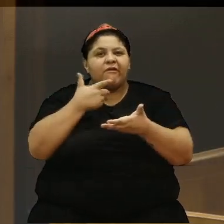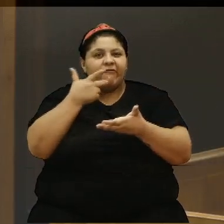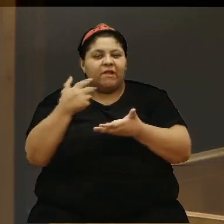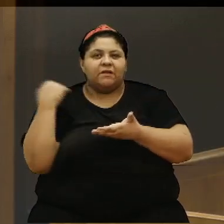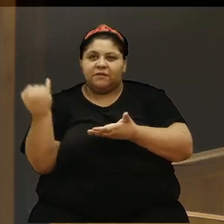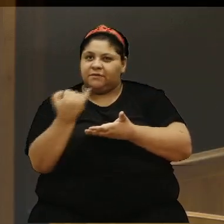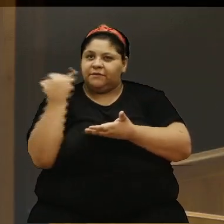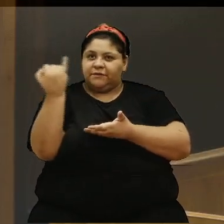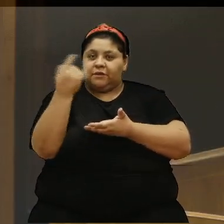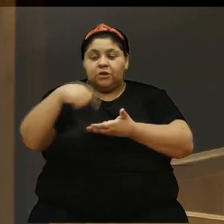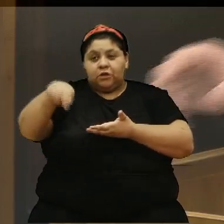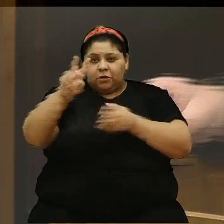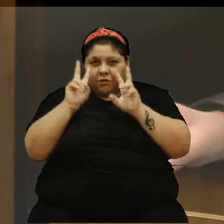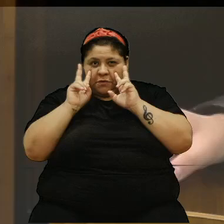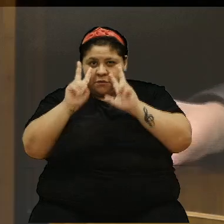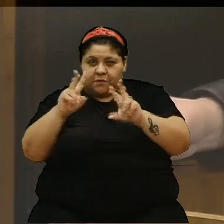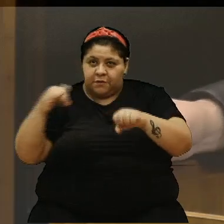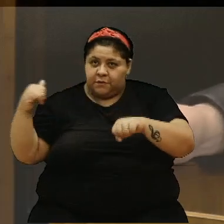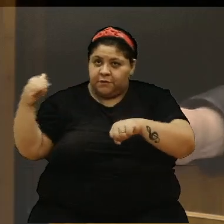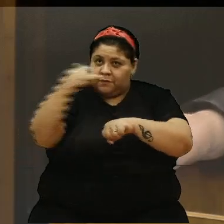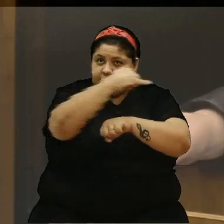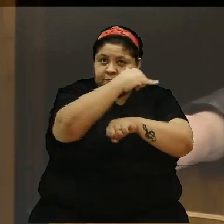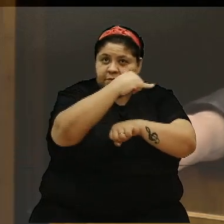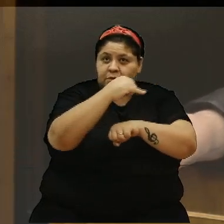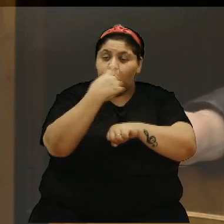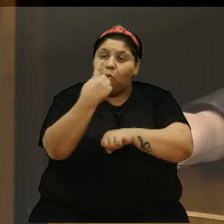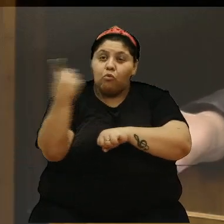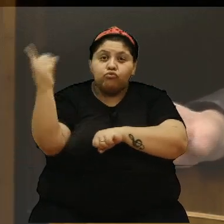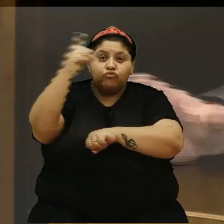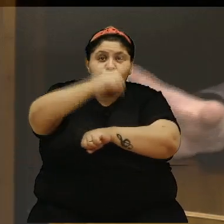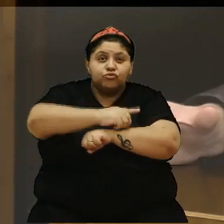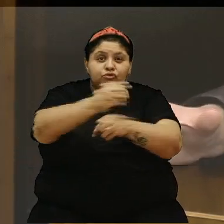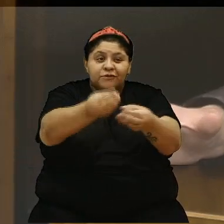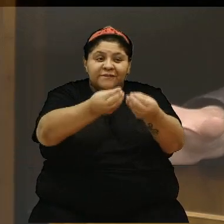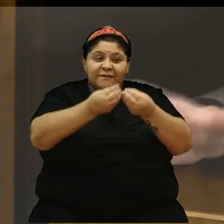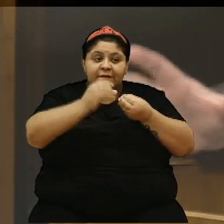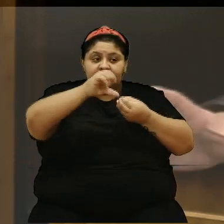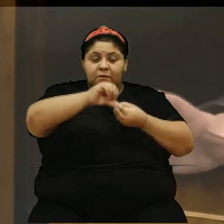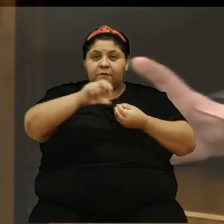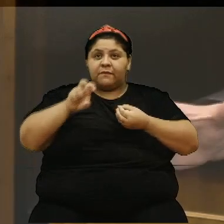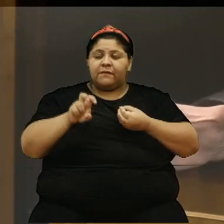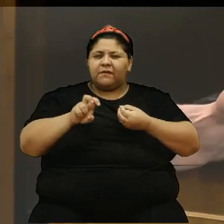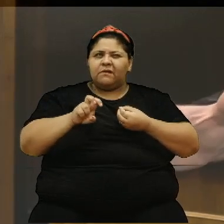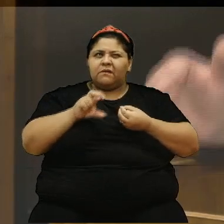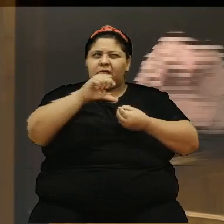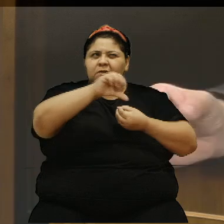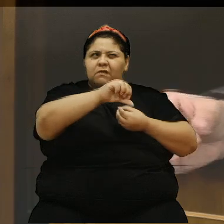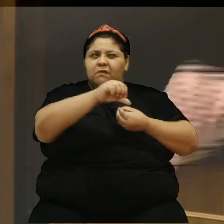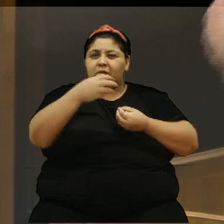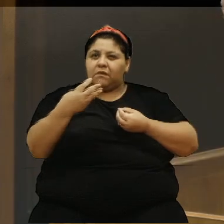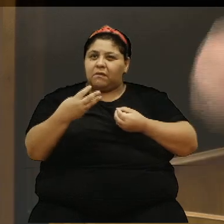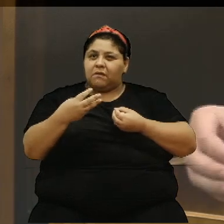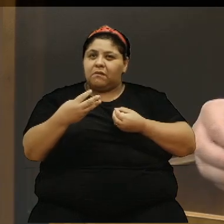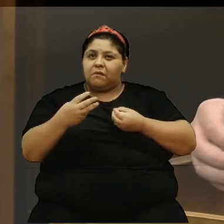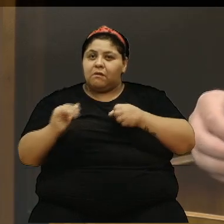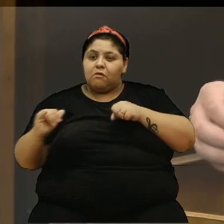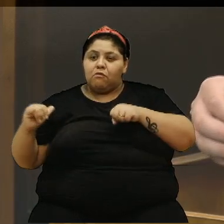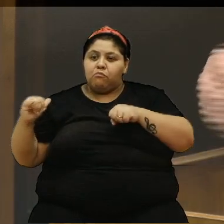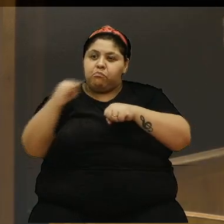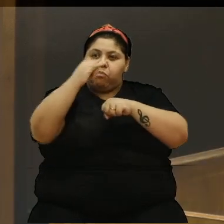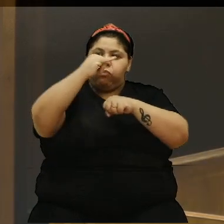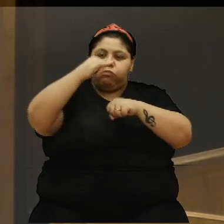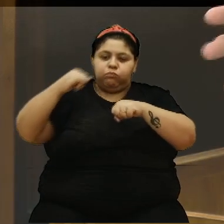importante. Nós vimos no nosso aeroporto, em apenas um dia, receber 93, 95 pousos e